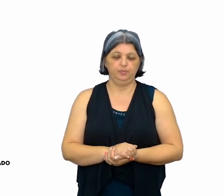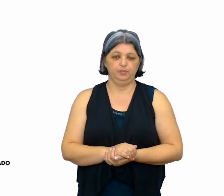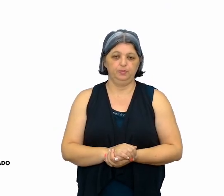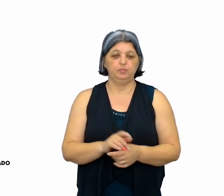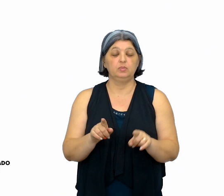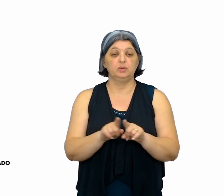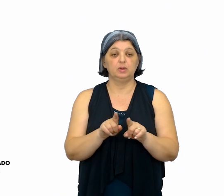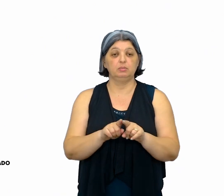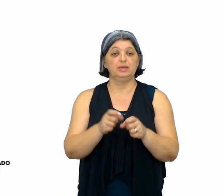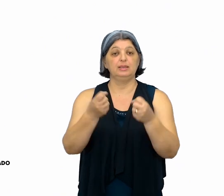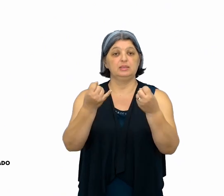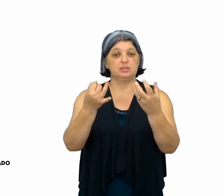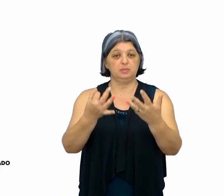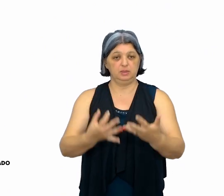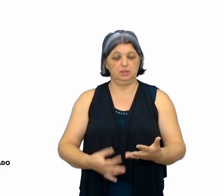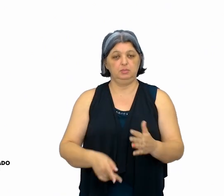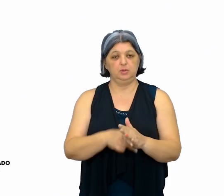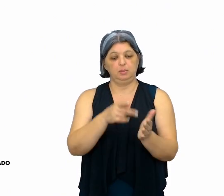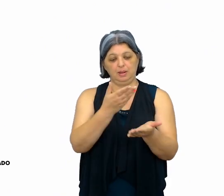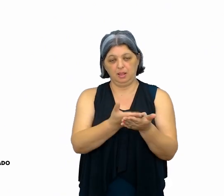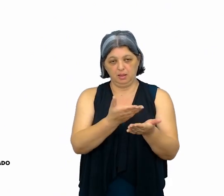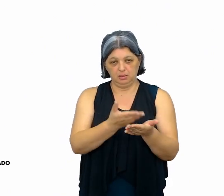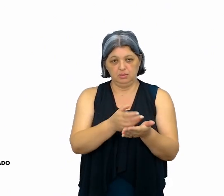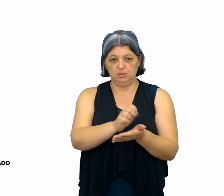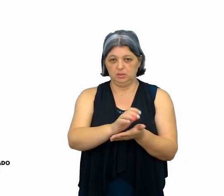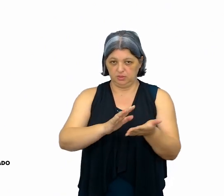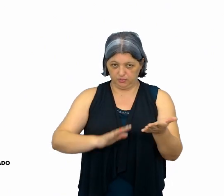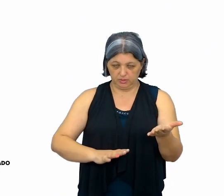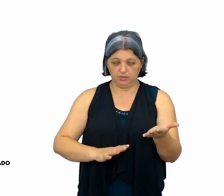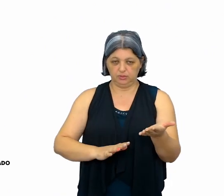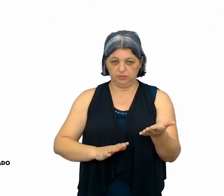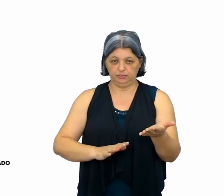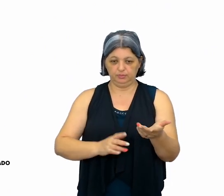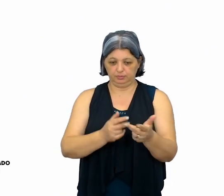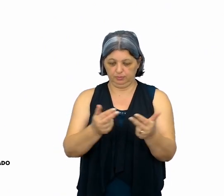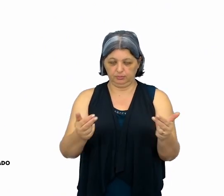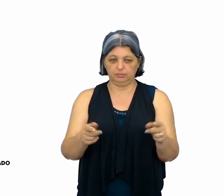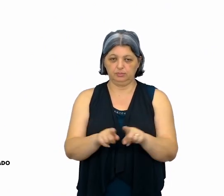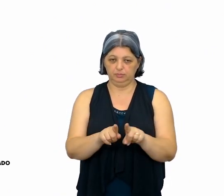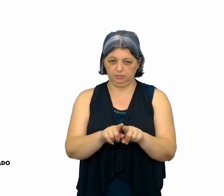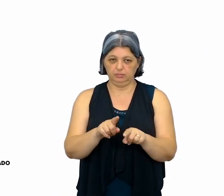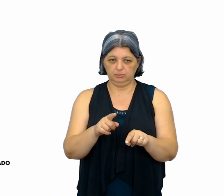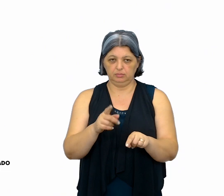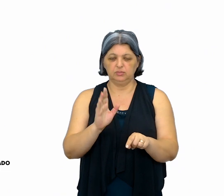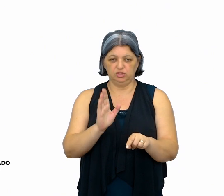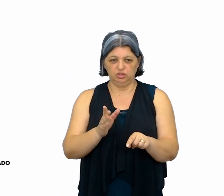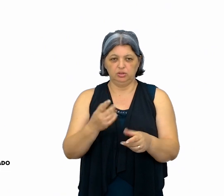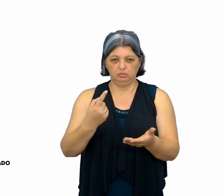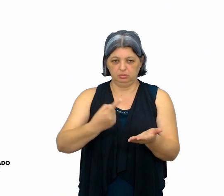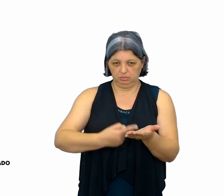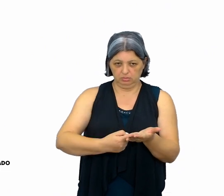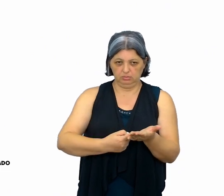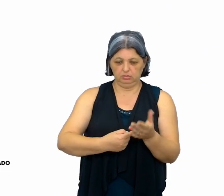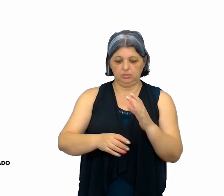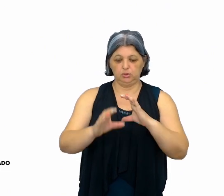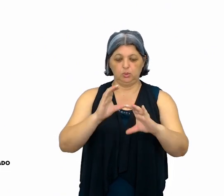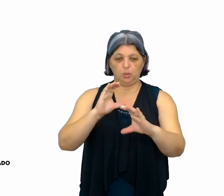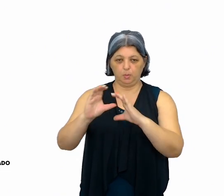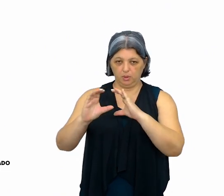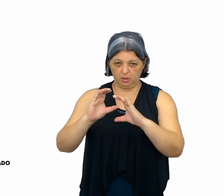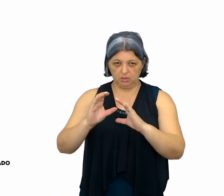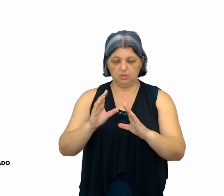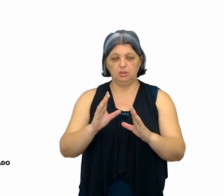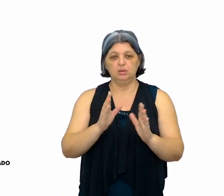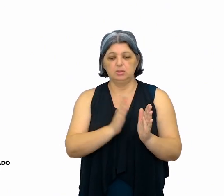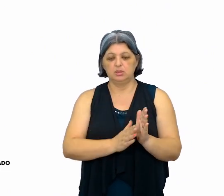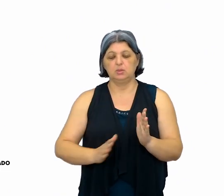Considerando a descrição das aulas e das atividades, podemos afirmar que o propósito comunicativo dessa sequência